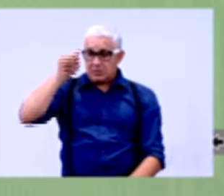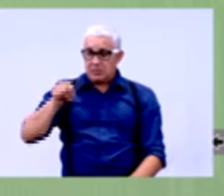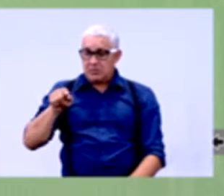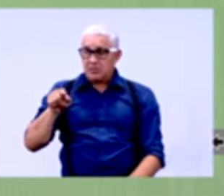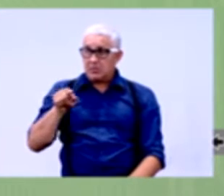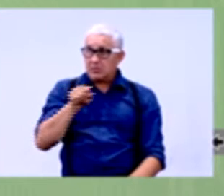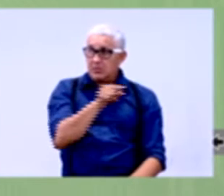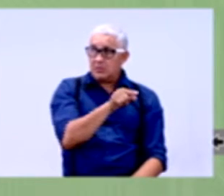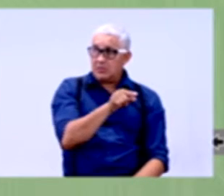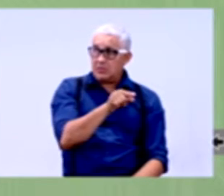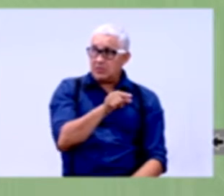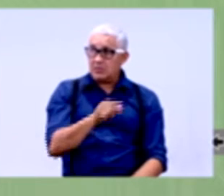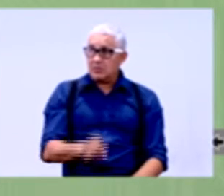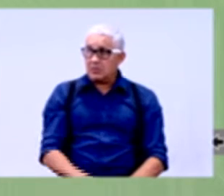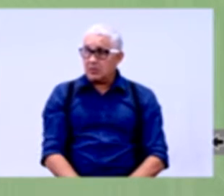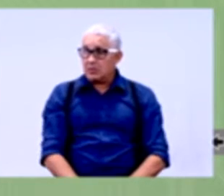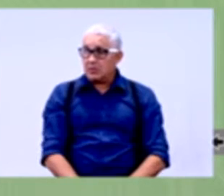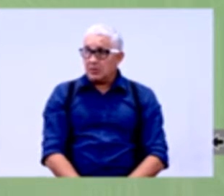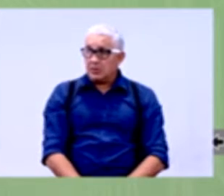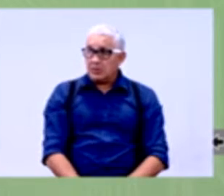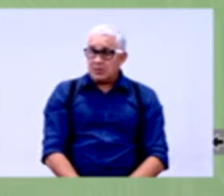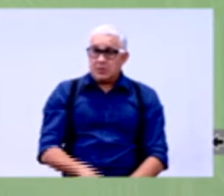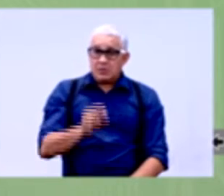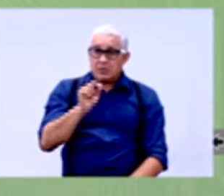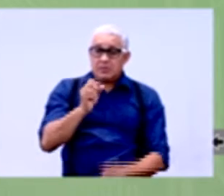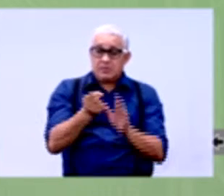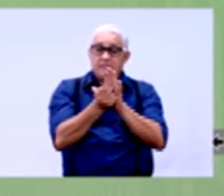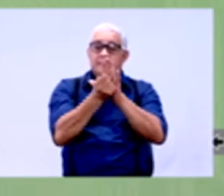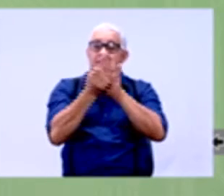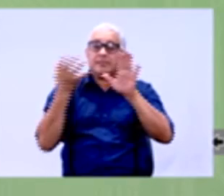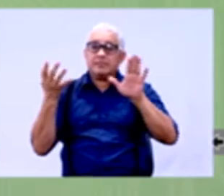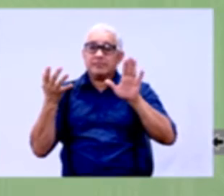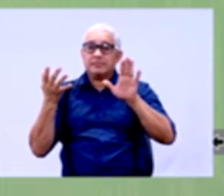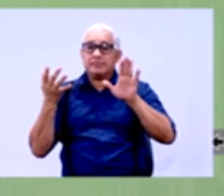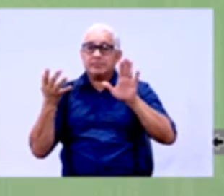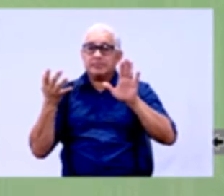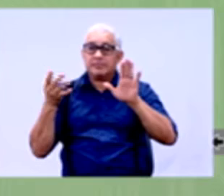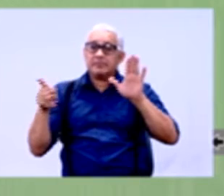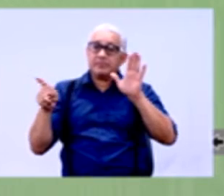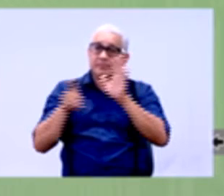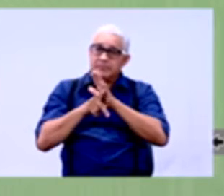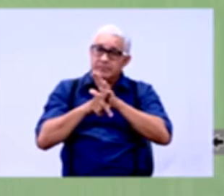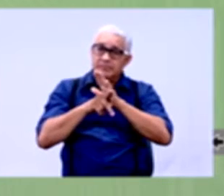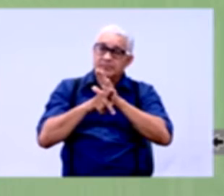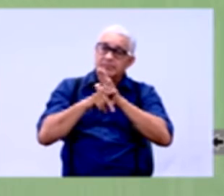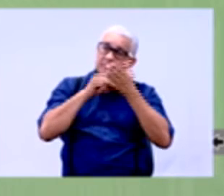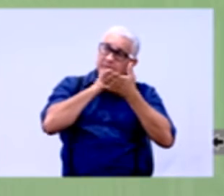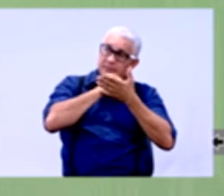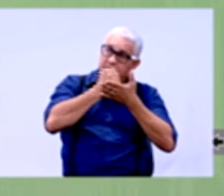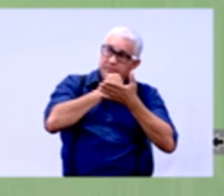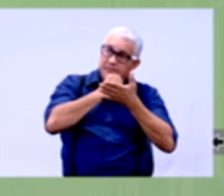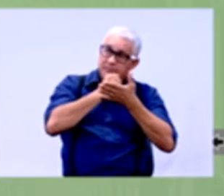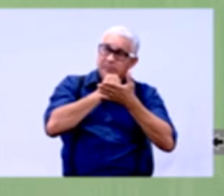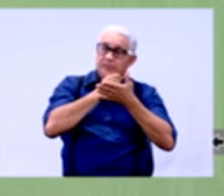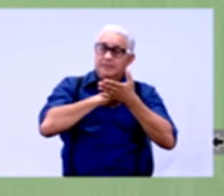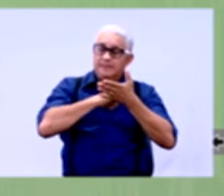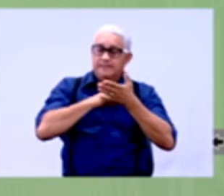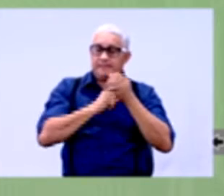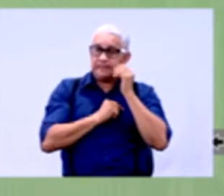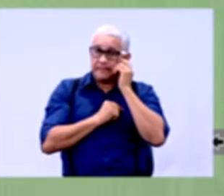representação da aplicação para o controle. Então, olha só. Aqui nós